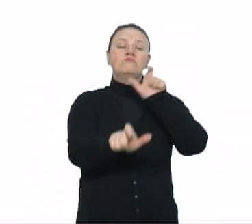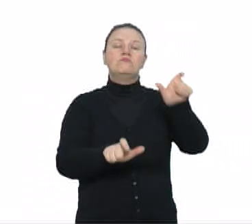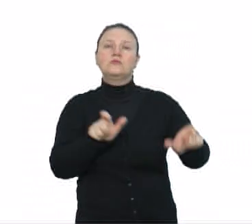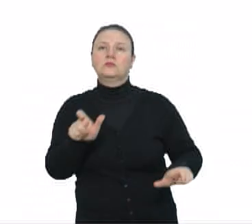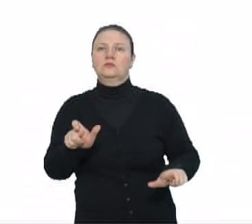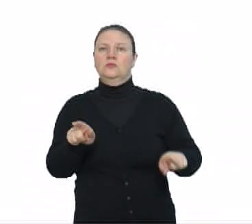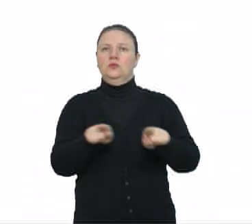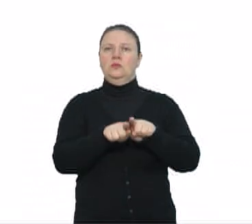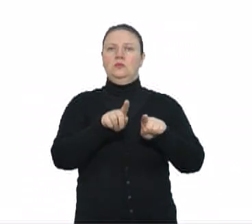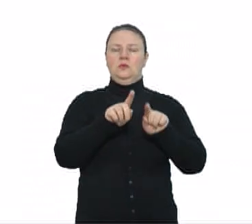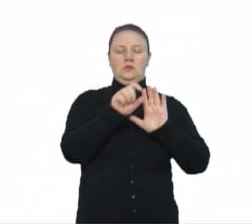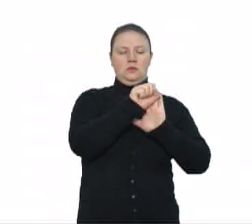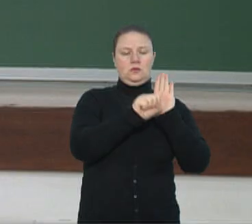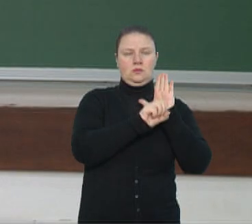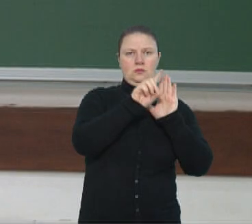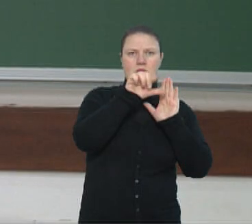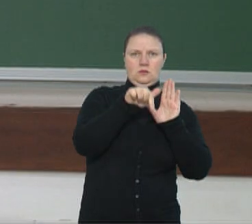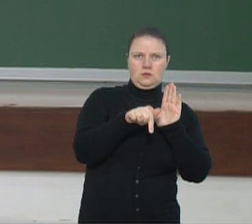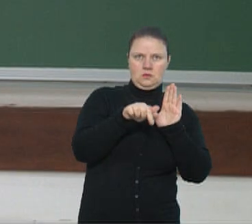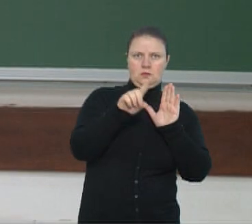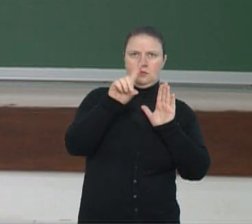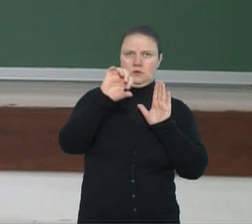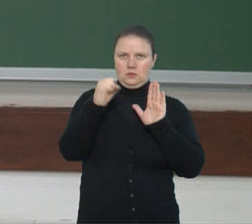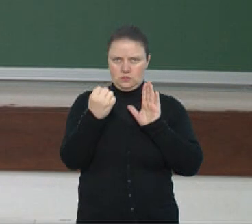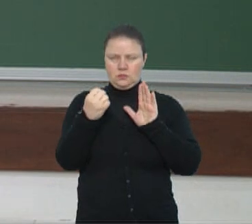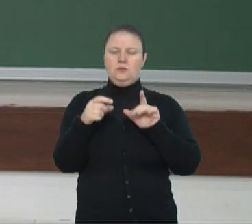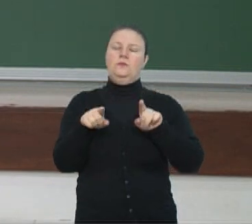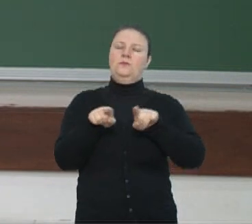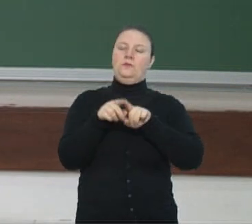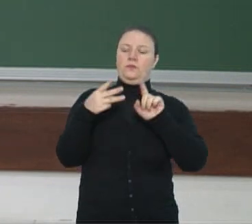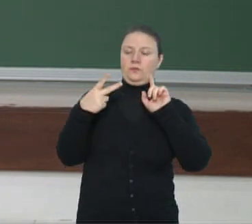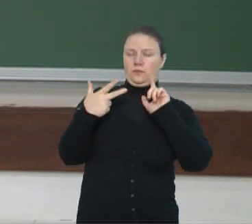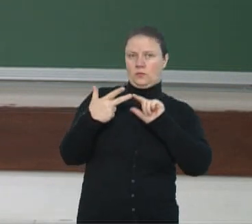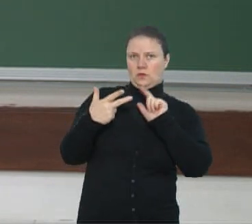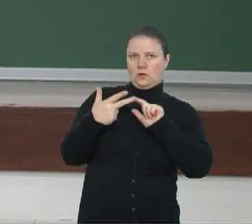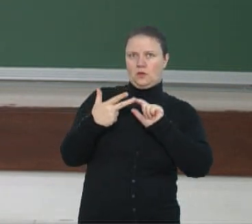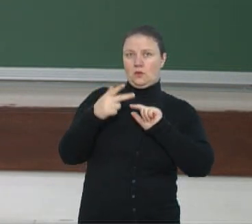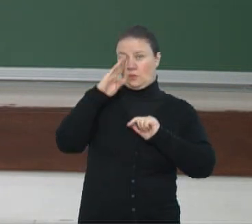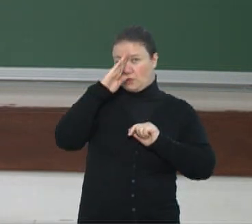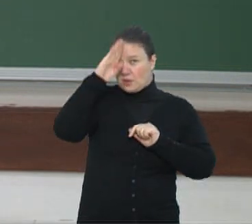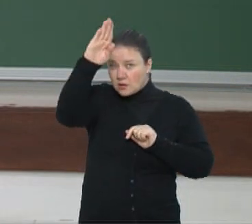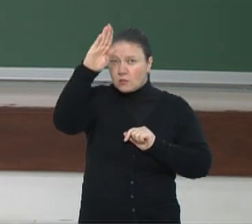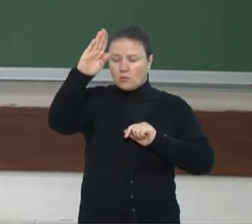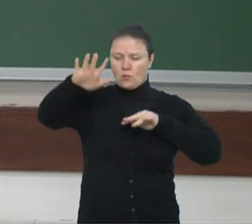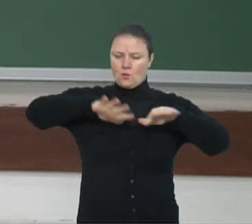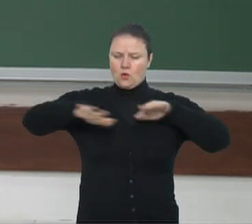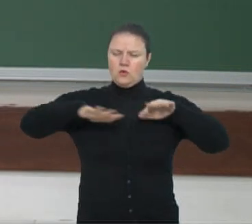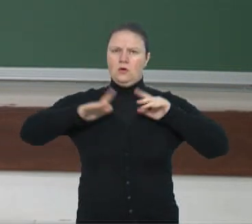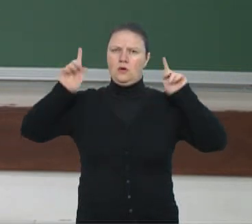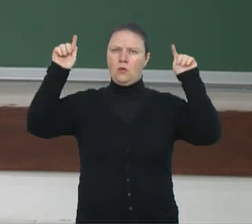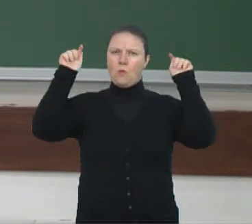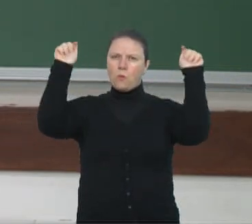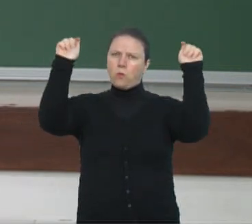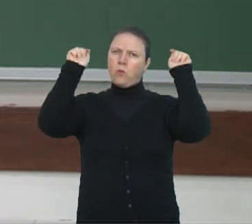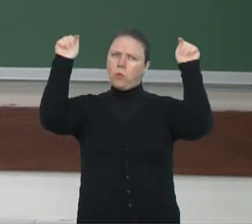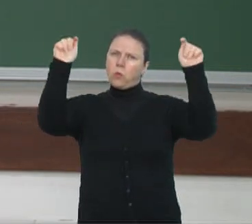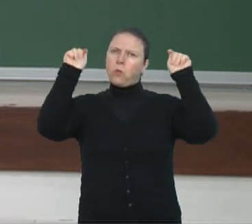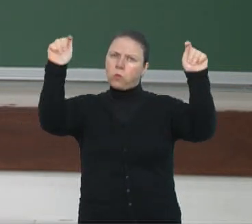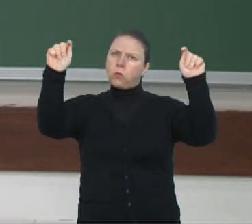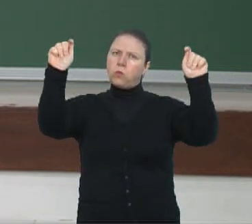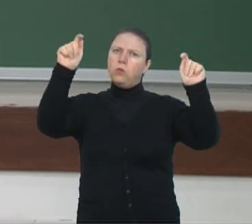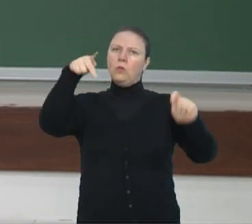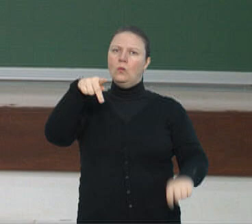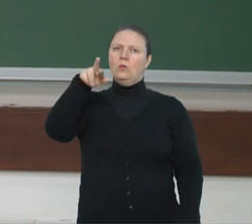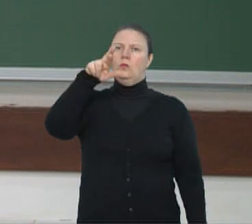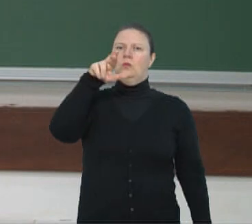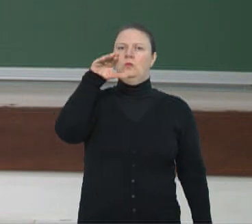E terceiro, identificar as propostas dos principais movimentos de protesto desses trabalhadores. Vocês sabem o que é essa